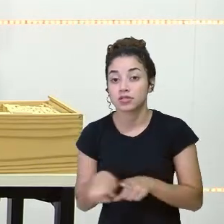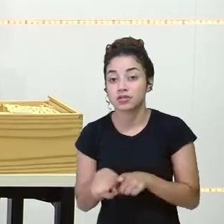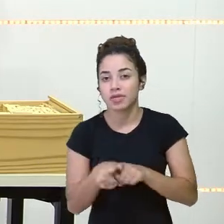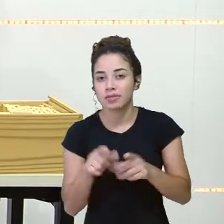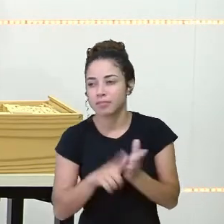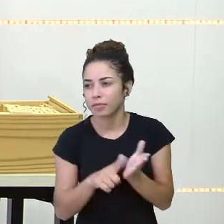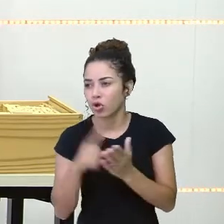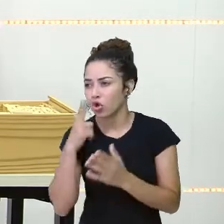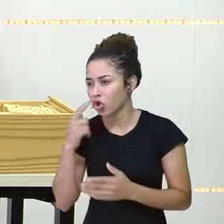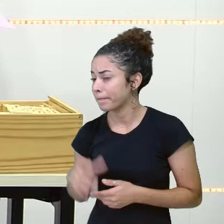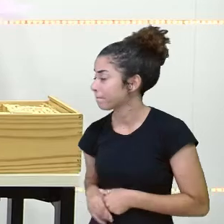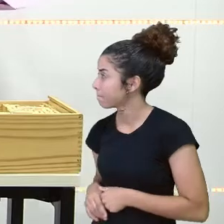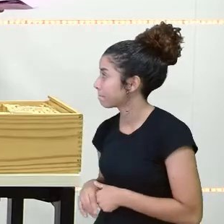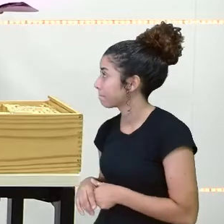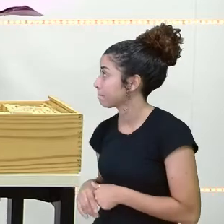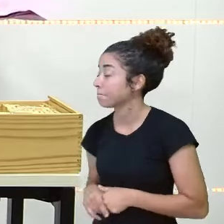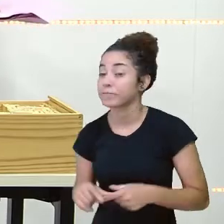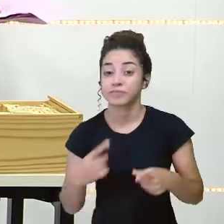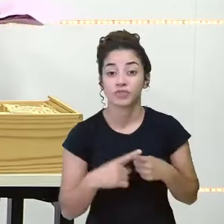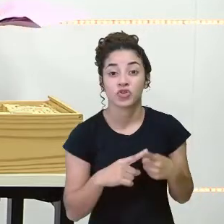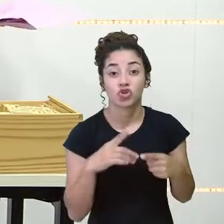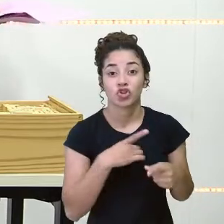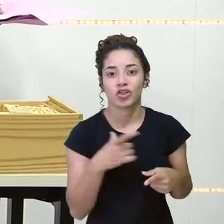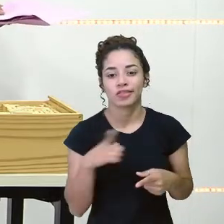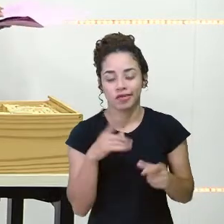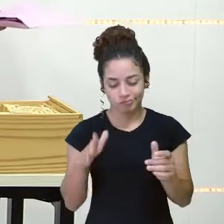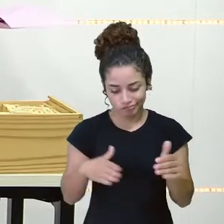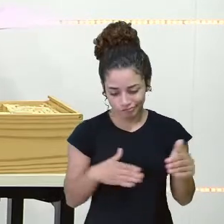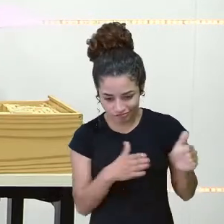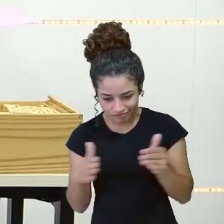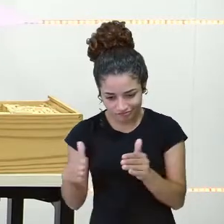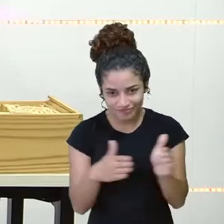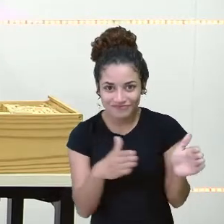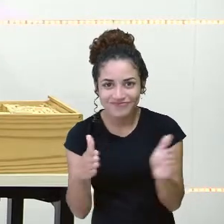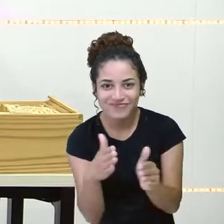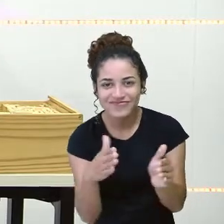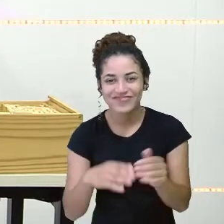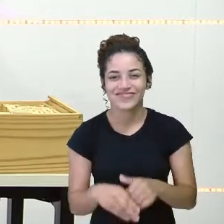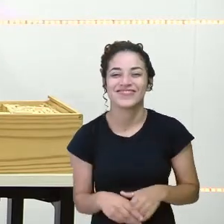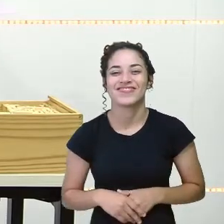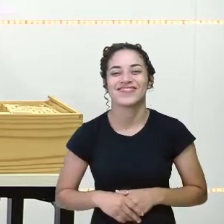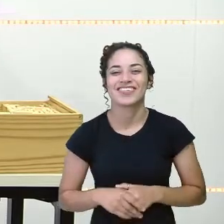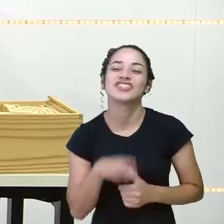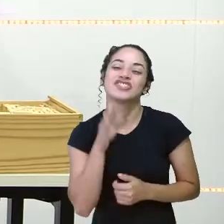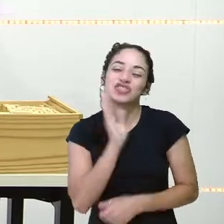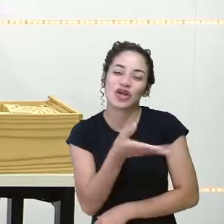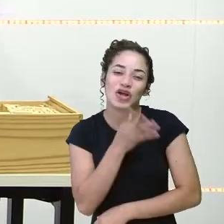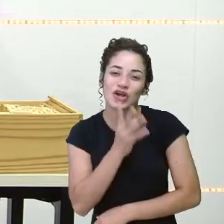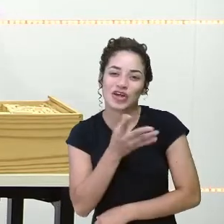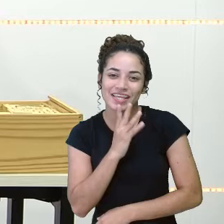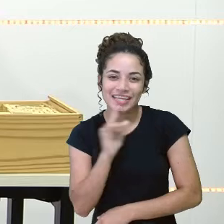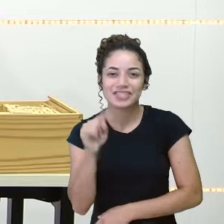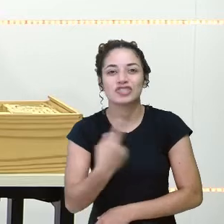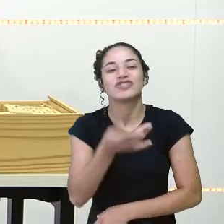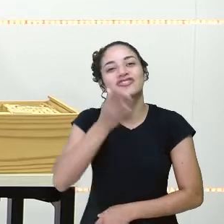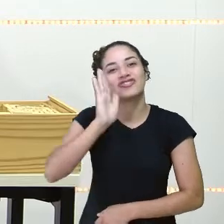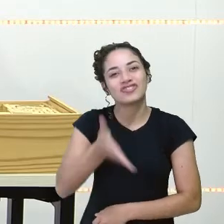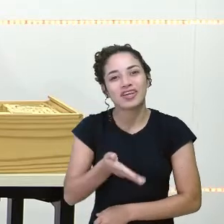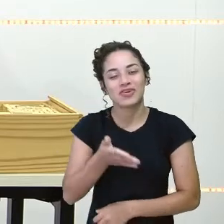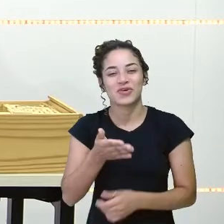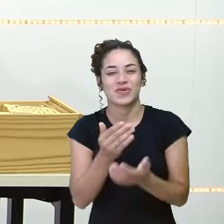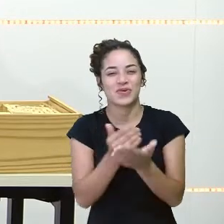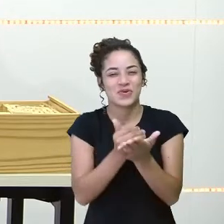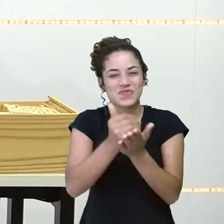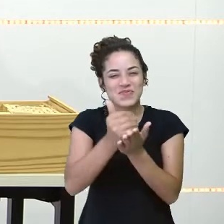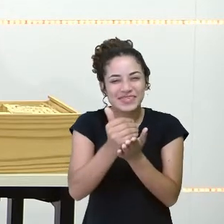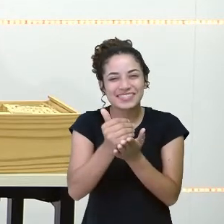porque nós temos aqui uma trilha, tá? A trilha que vocês já conhecem, nós começamos o ano e